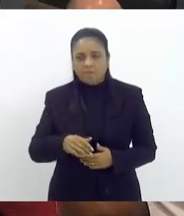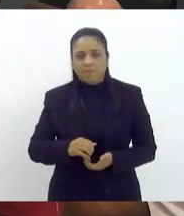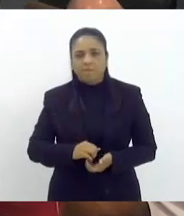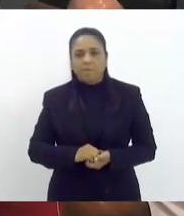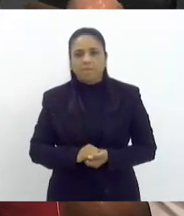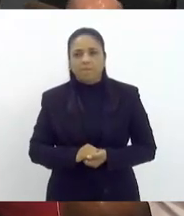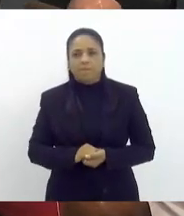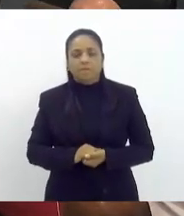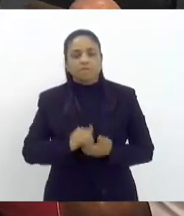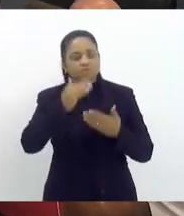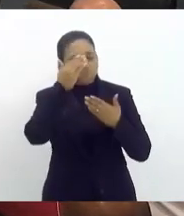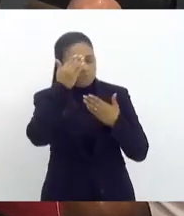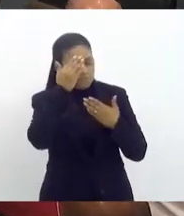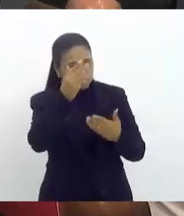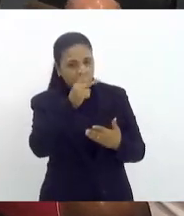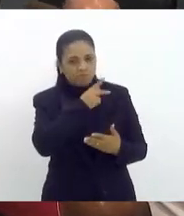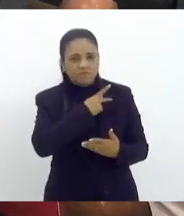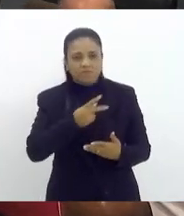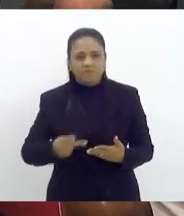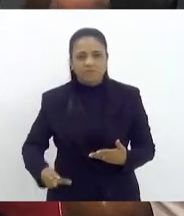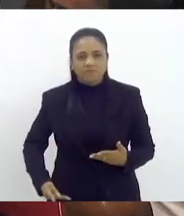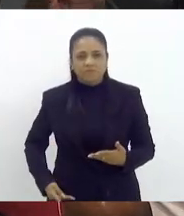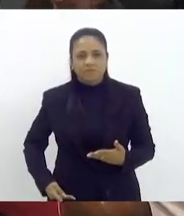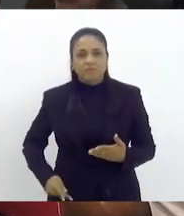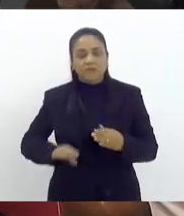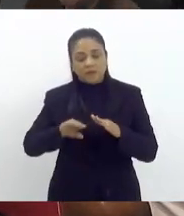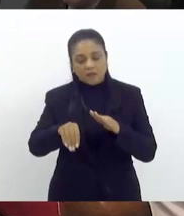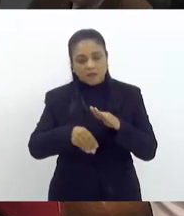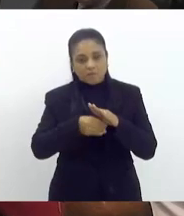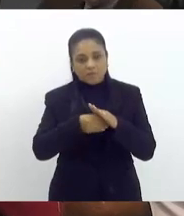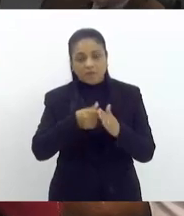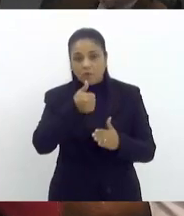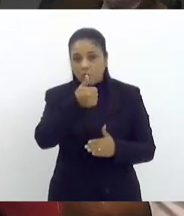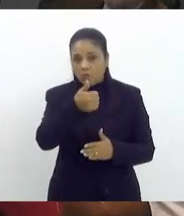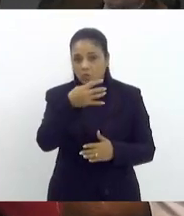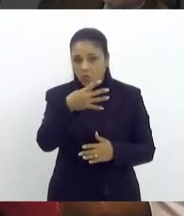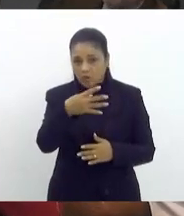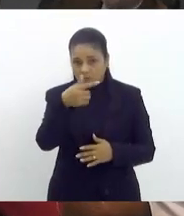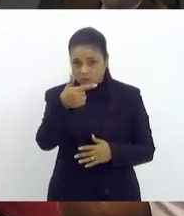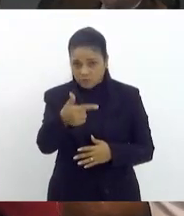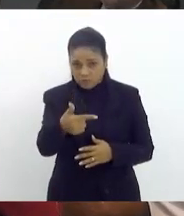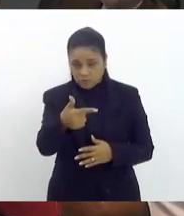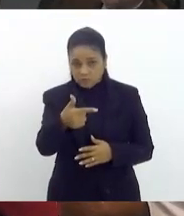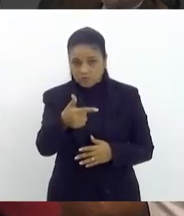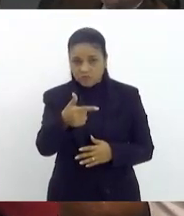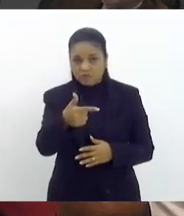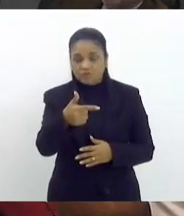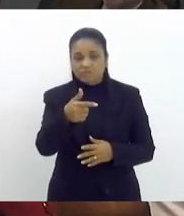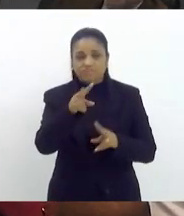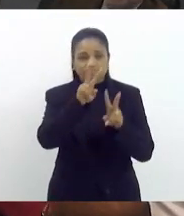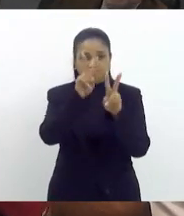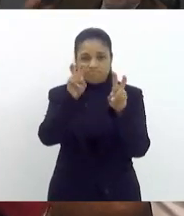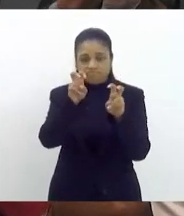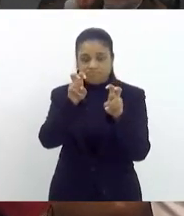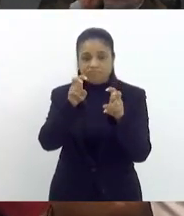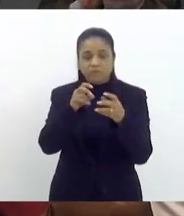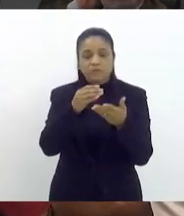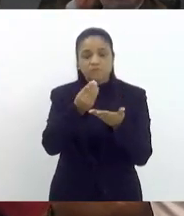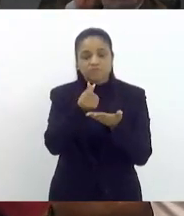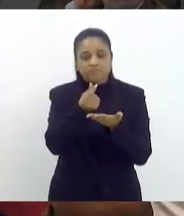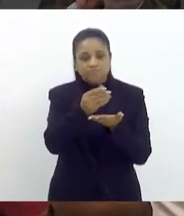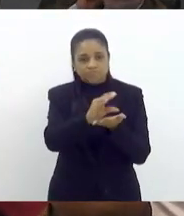obrigado presidente é a emenda 142 que trata da despesa da educação